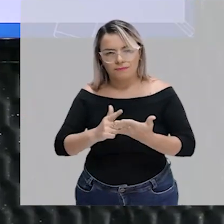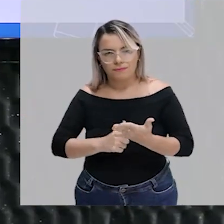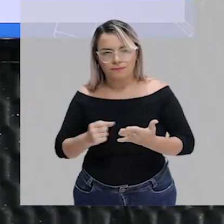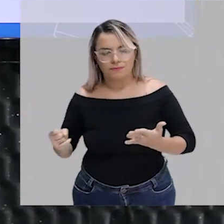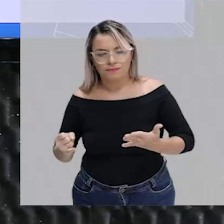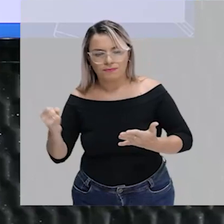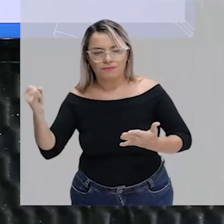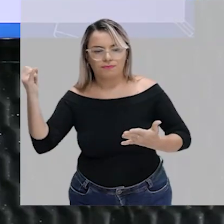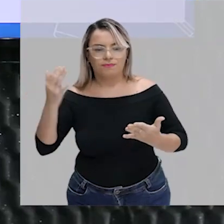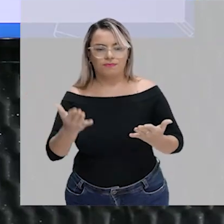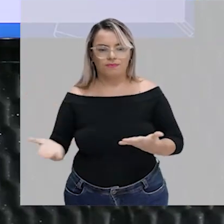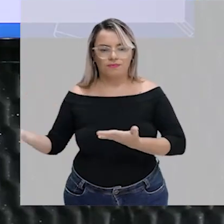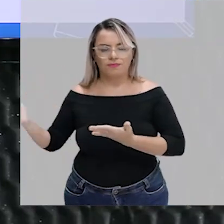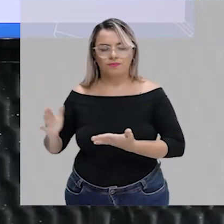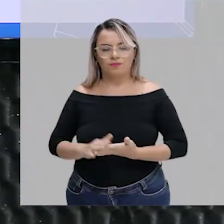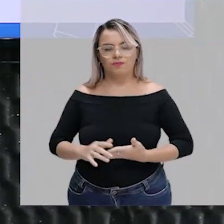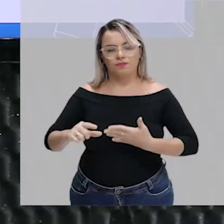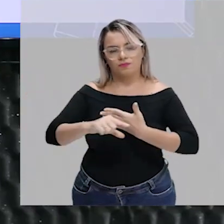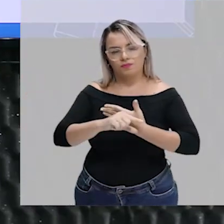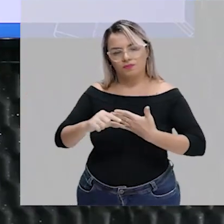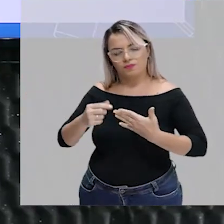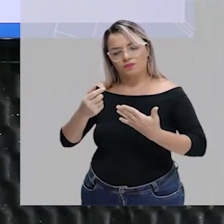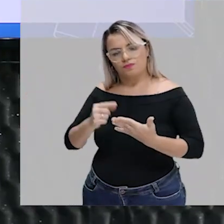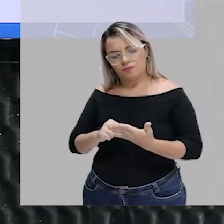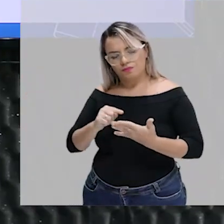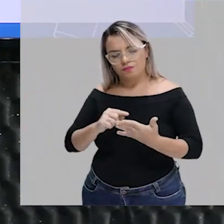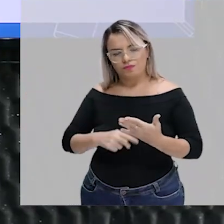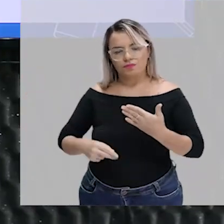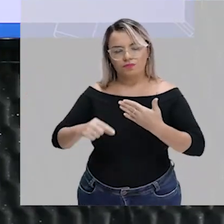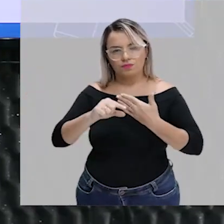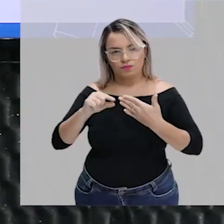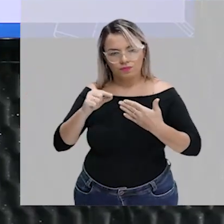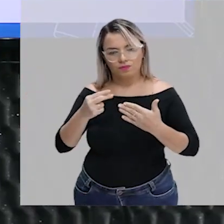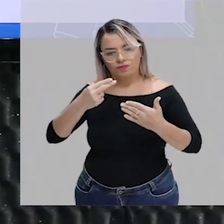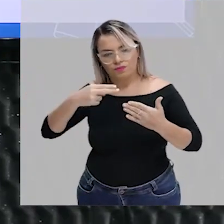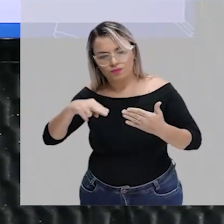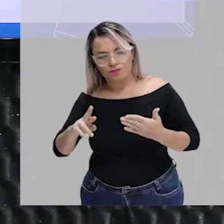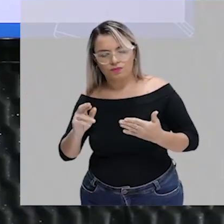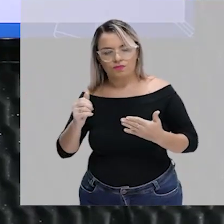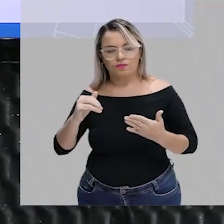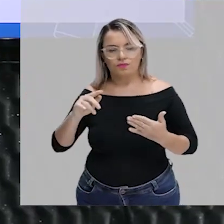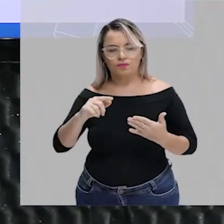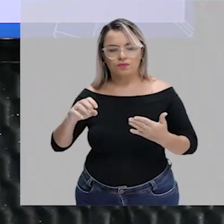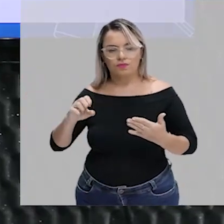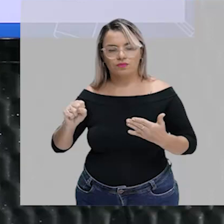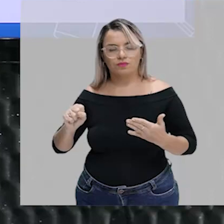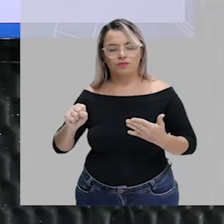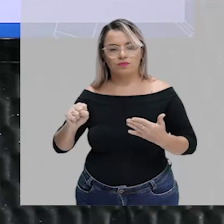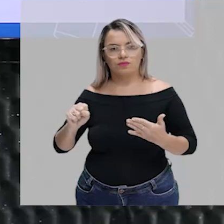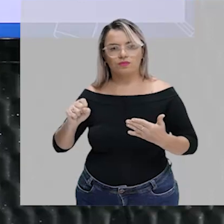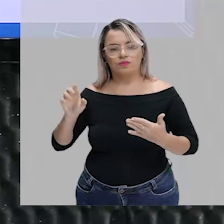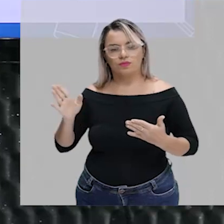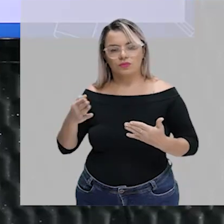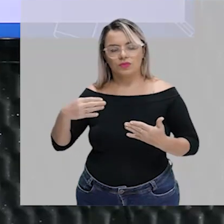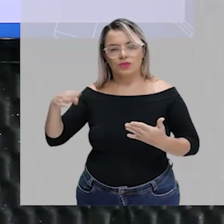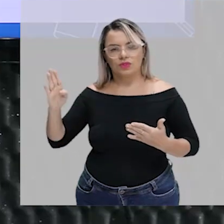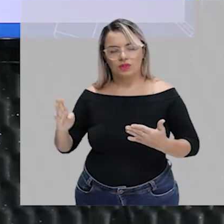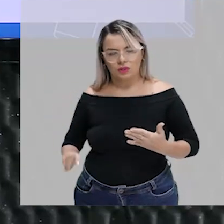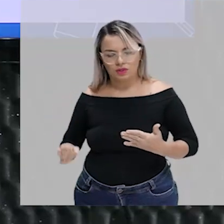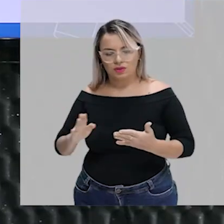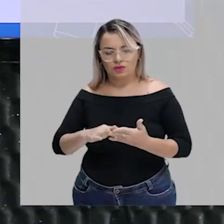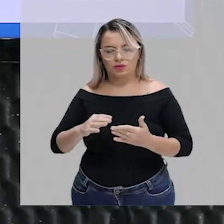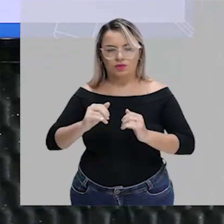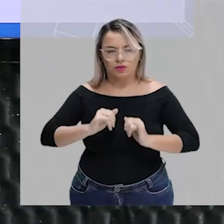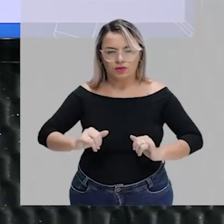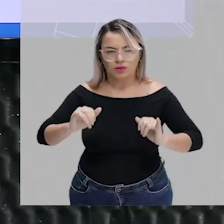Brasil. O nome desse livro é Raízes do Brasil. É um livro da primeira geração da sociologia brasileira, publicado ainda nos